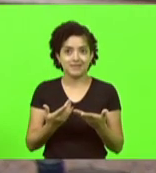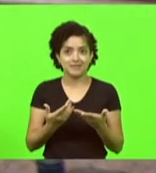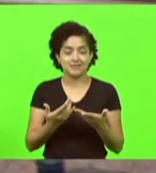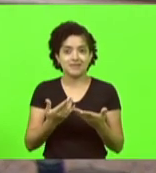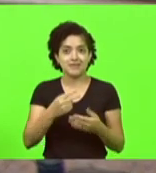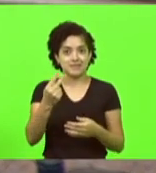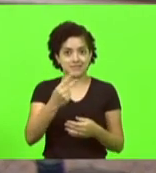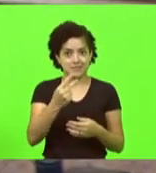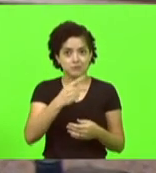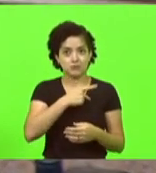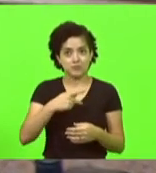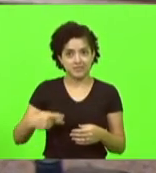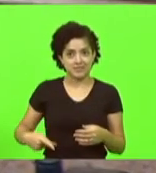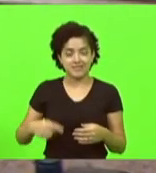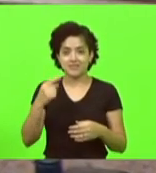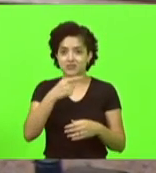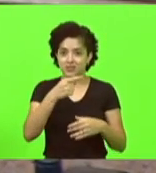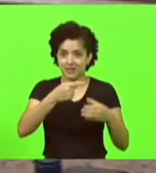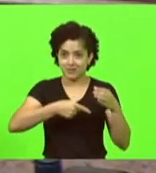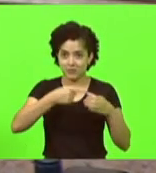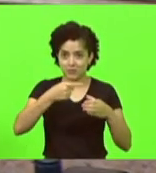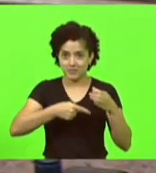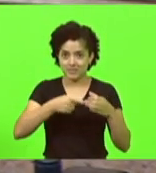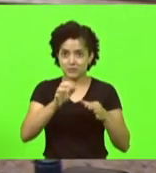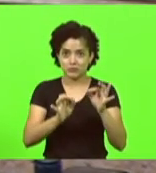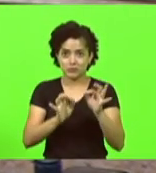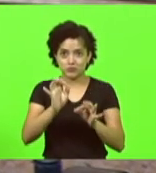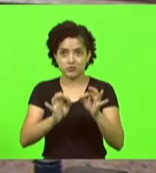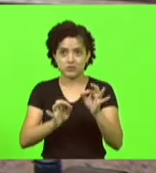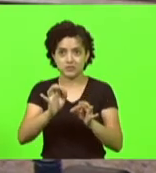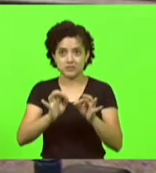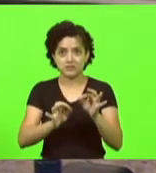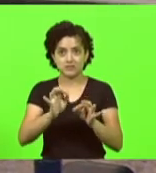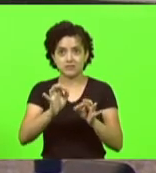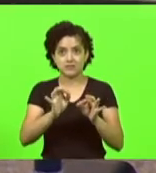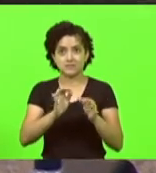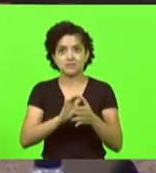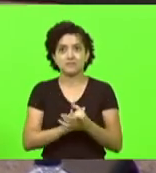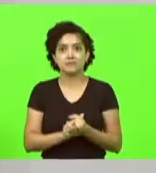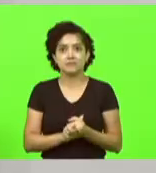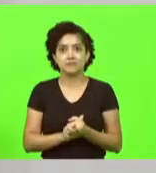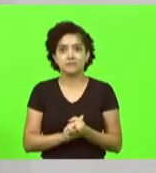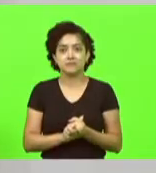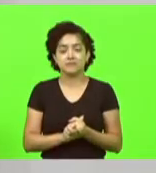vosso trabalho. Obrigado, deputado, e desculpa ter deixado o seu nome.